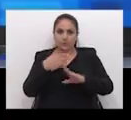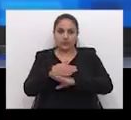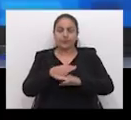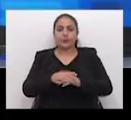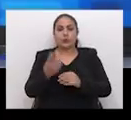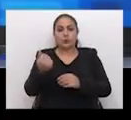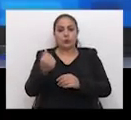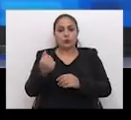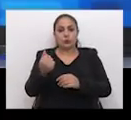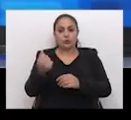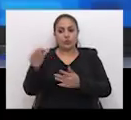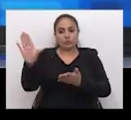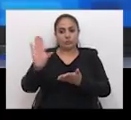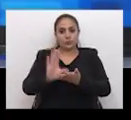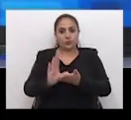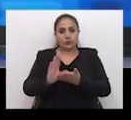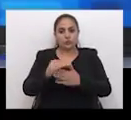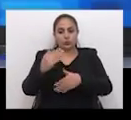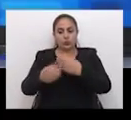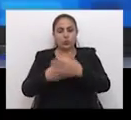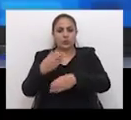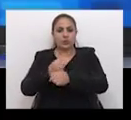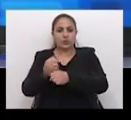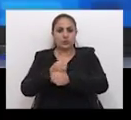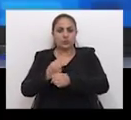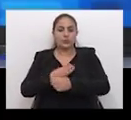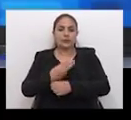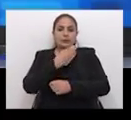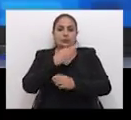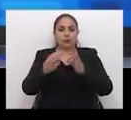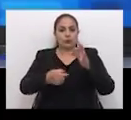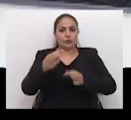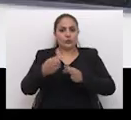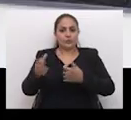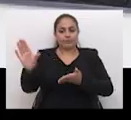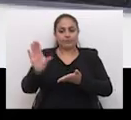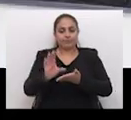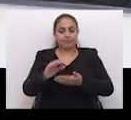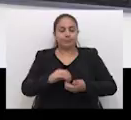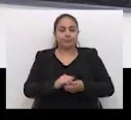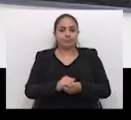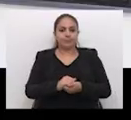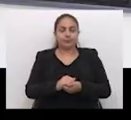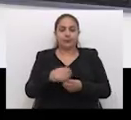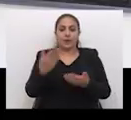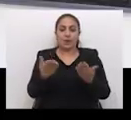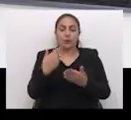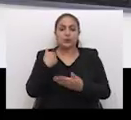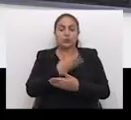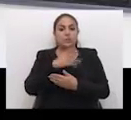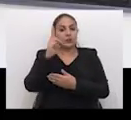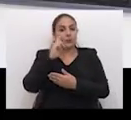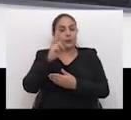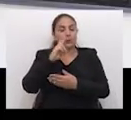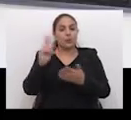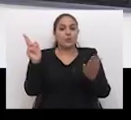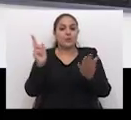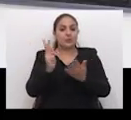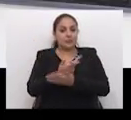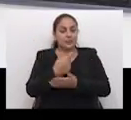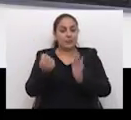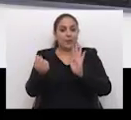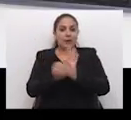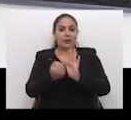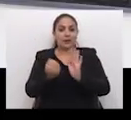serão repassados no decorrer do ano pelo Ministério da Justiça. Agora a gente segue lembrando fatos